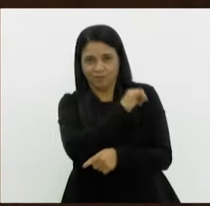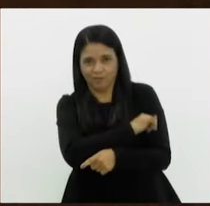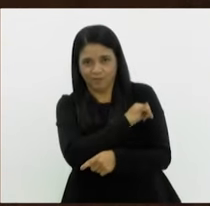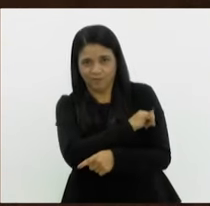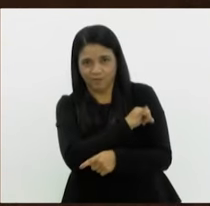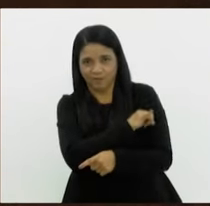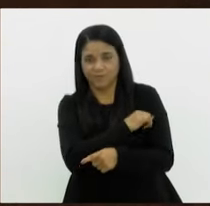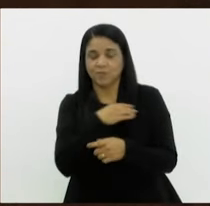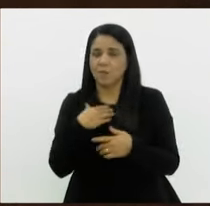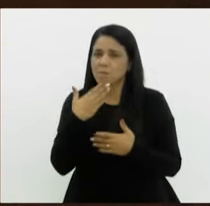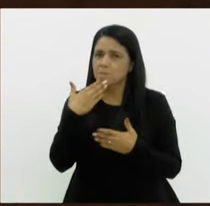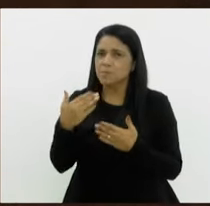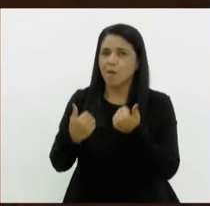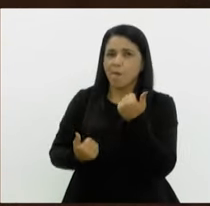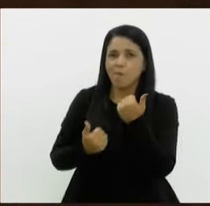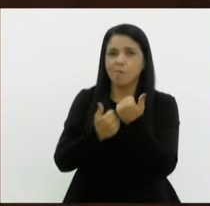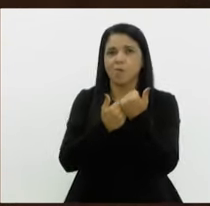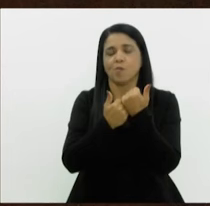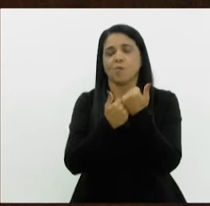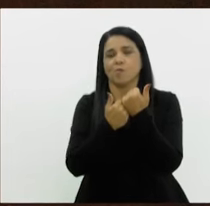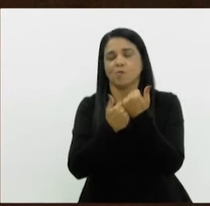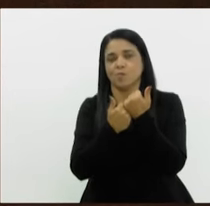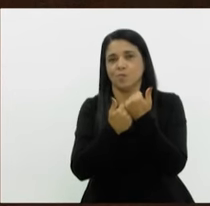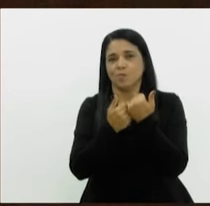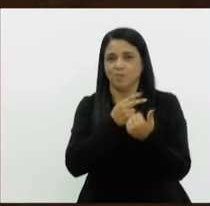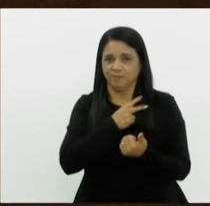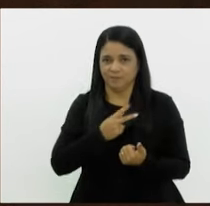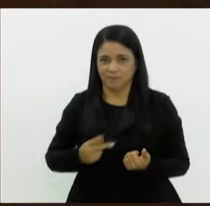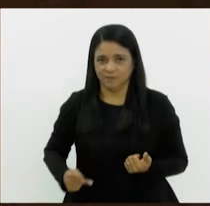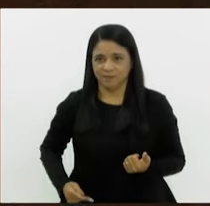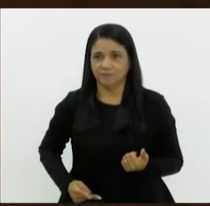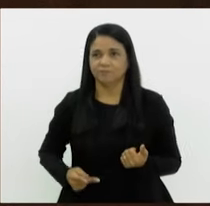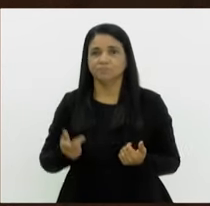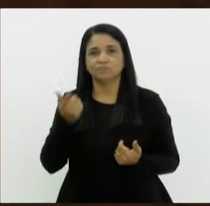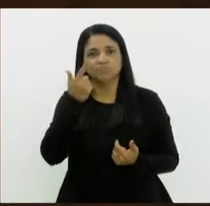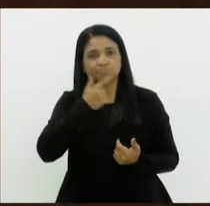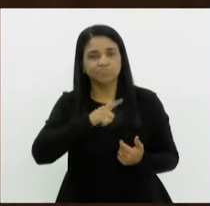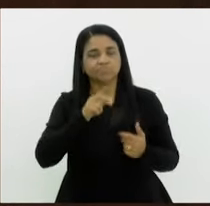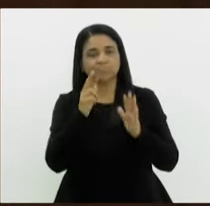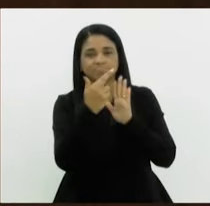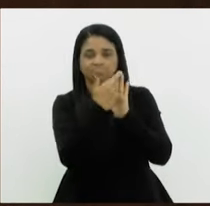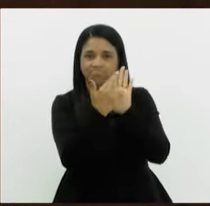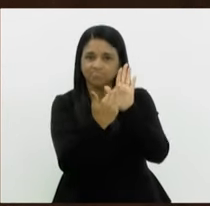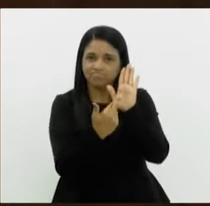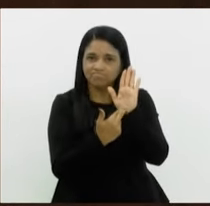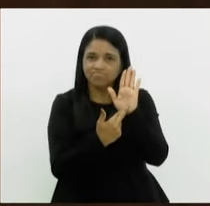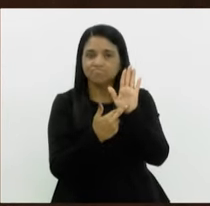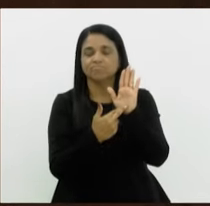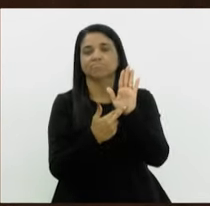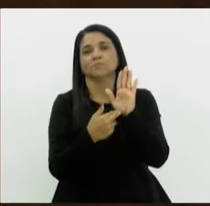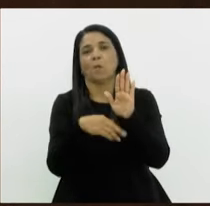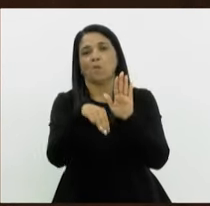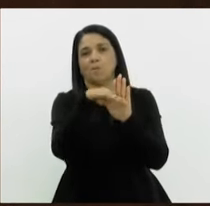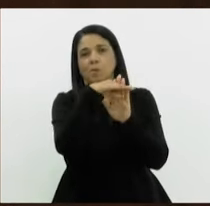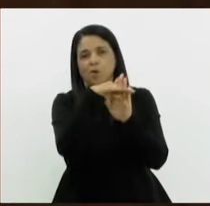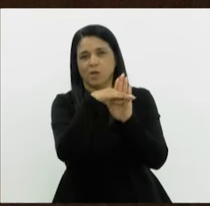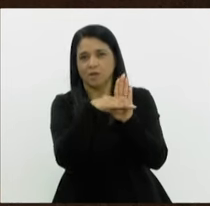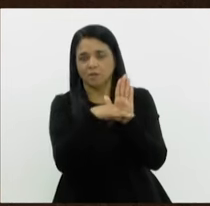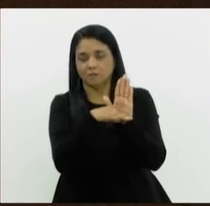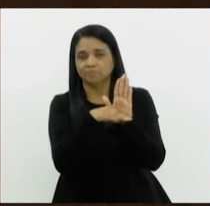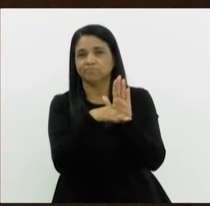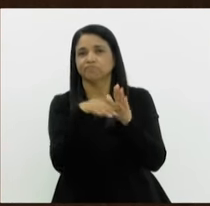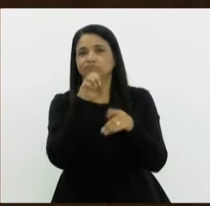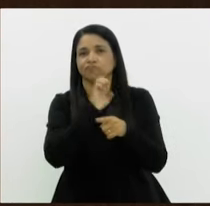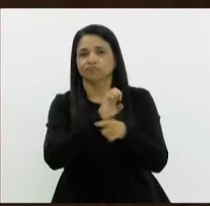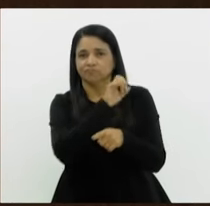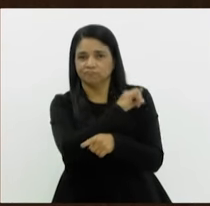né, mais uma vez, de Vossa Excelência, para que a gente possa regulamentar este programa no nosso estado